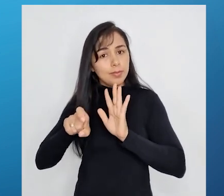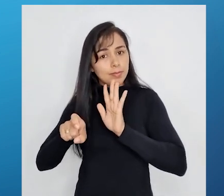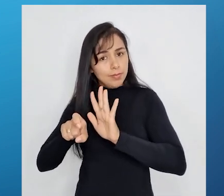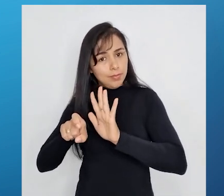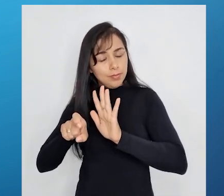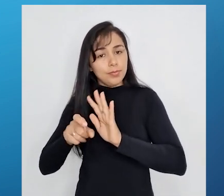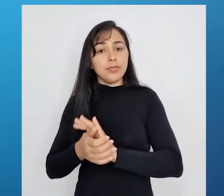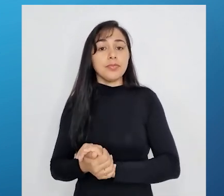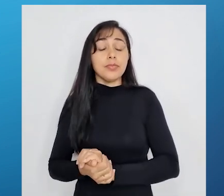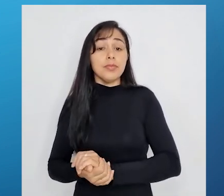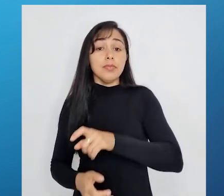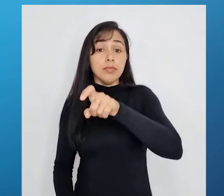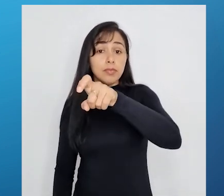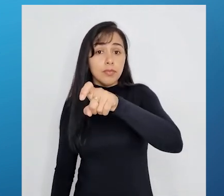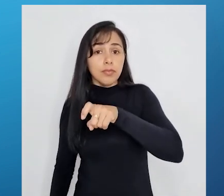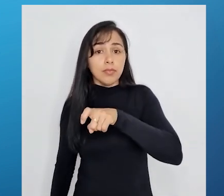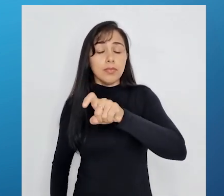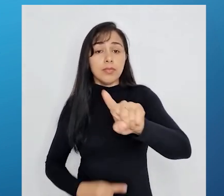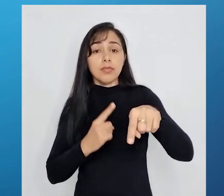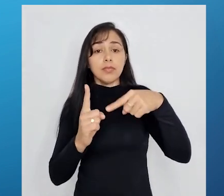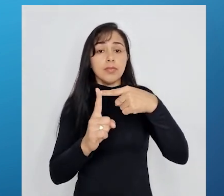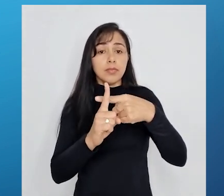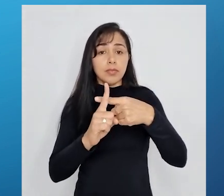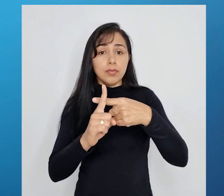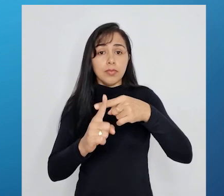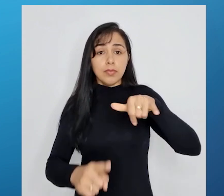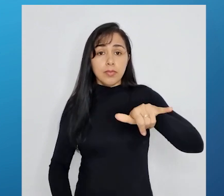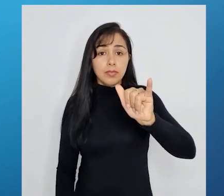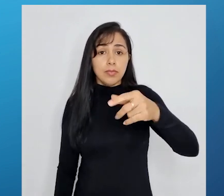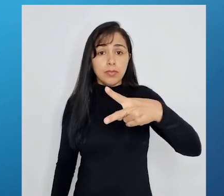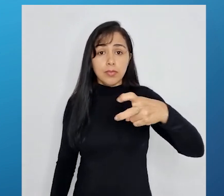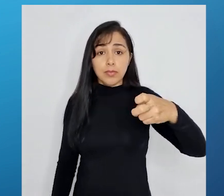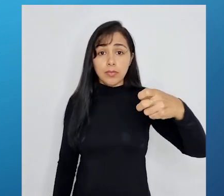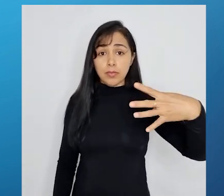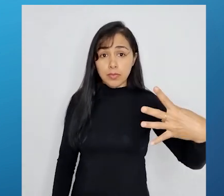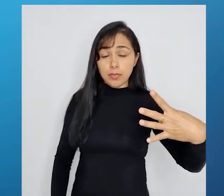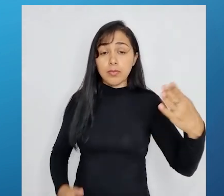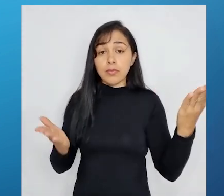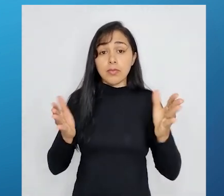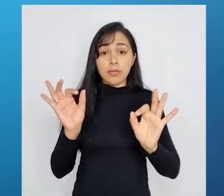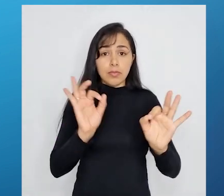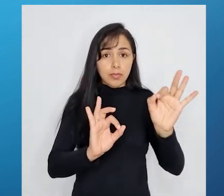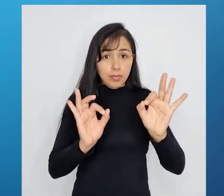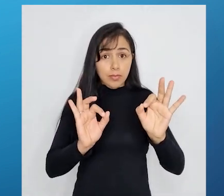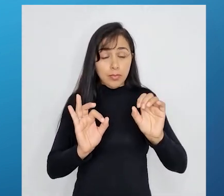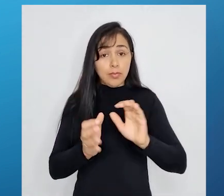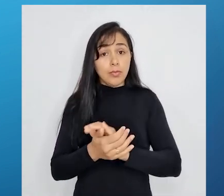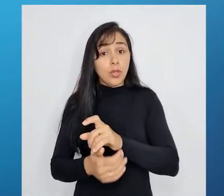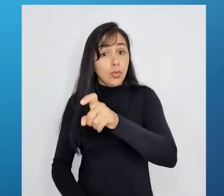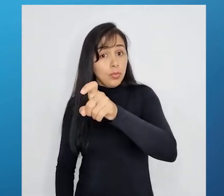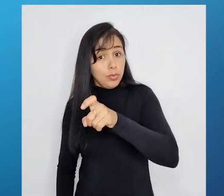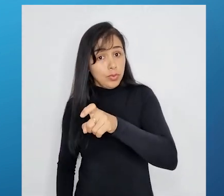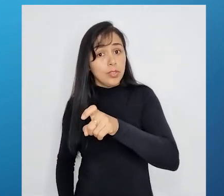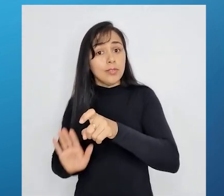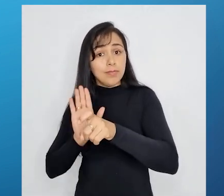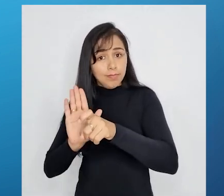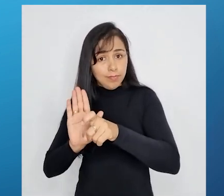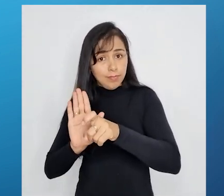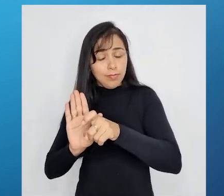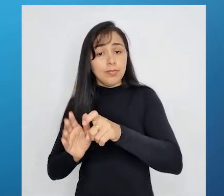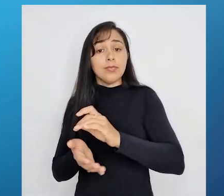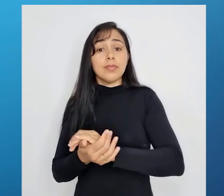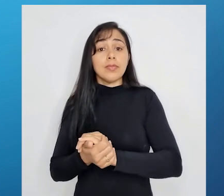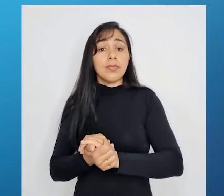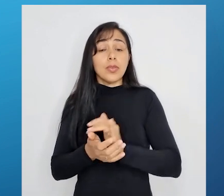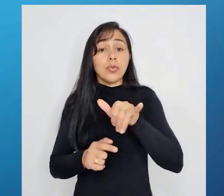x mais y igual a 14. Na primeira equação, se eu passar o y para o segundo membro, ele vai ficar